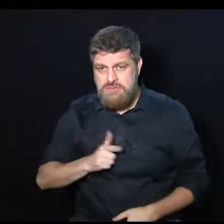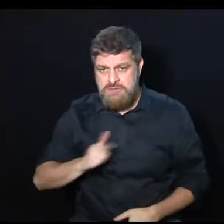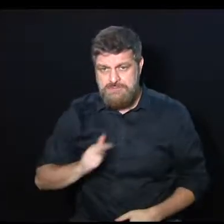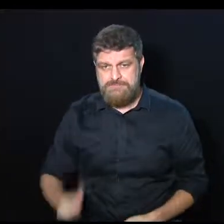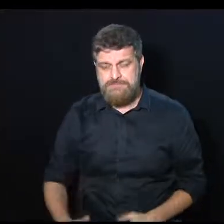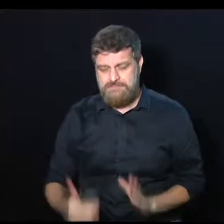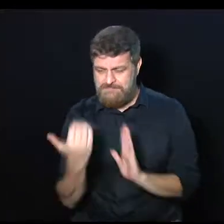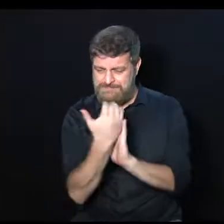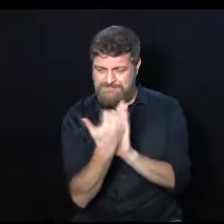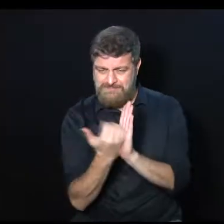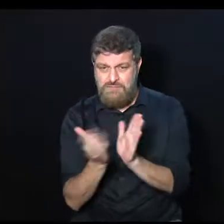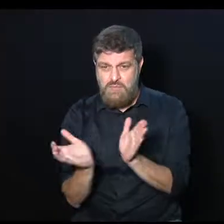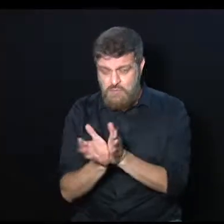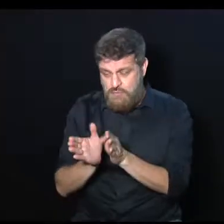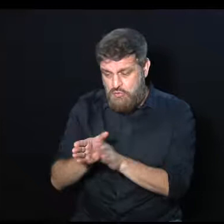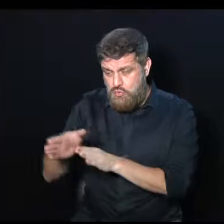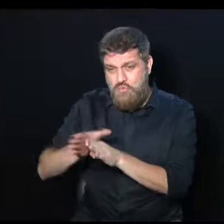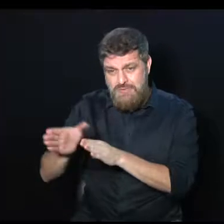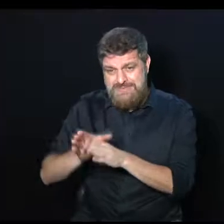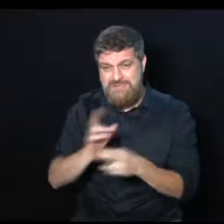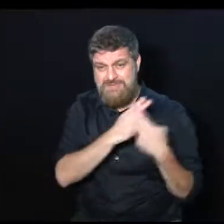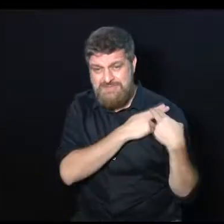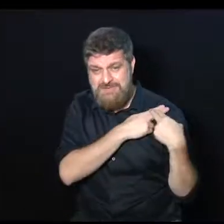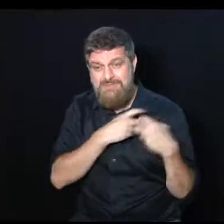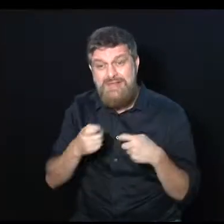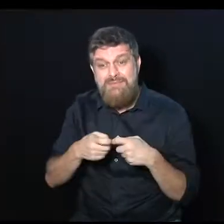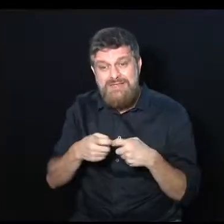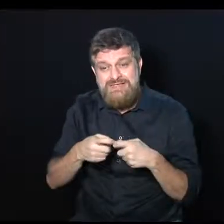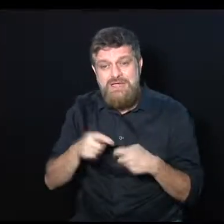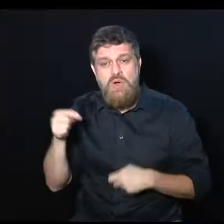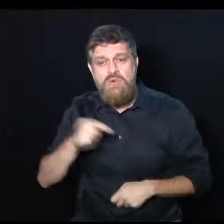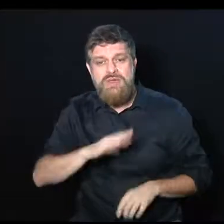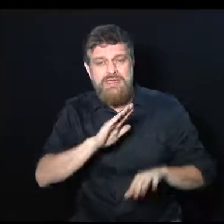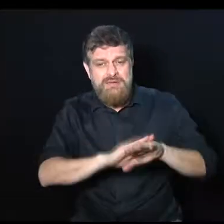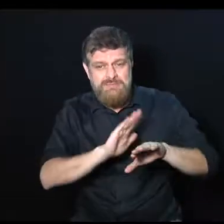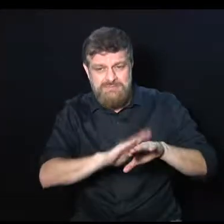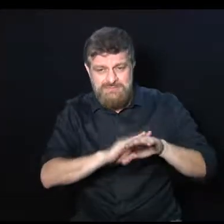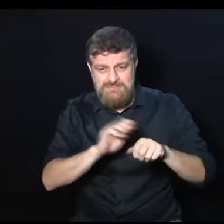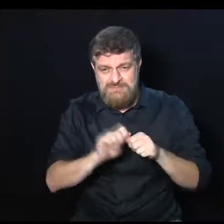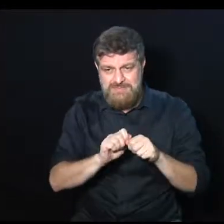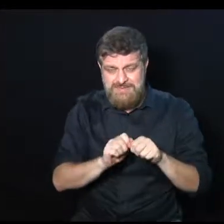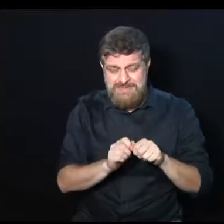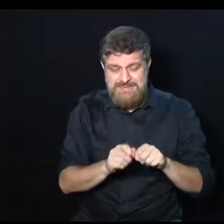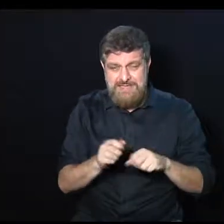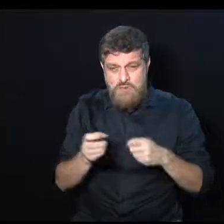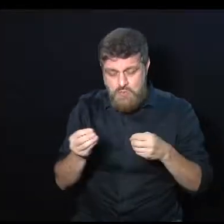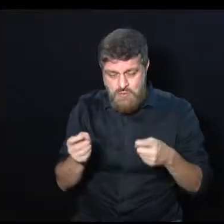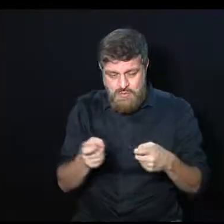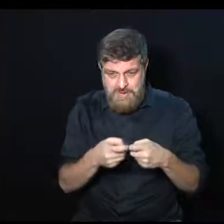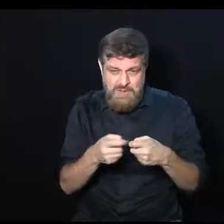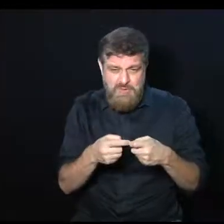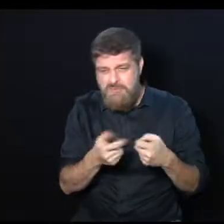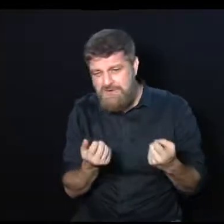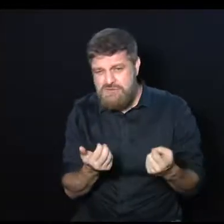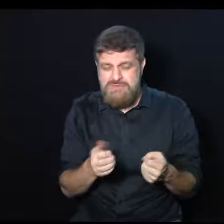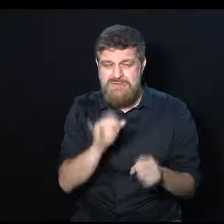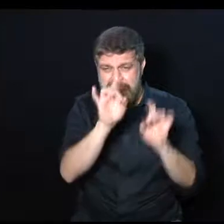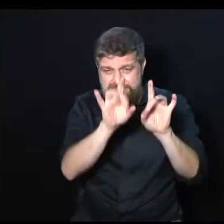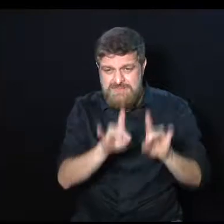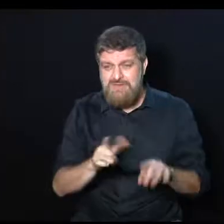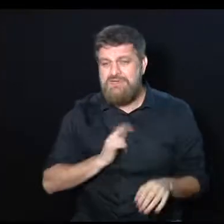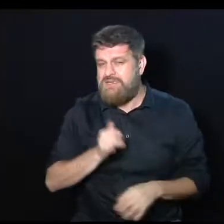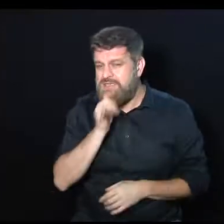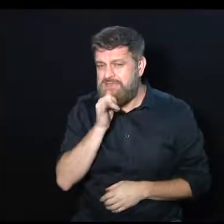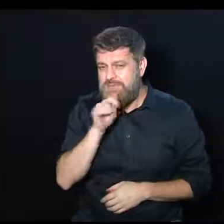do Conselho Federal de Medicina, basicamente o que ele faz é uma teleinterconsulta especializada. Então, por exemplo, você tem um indivíduo